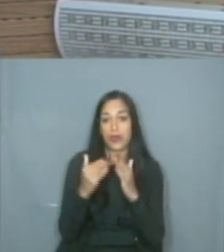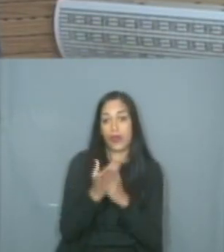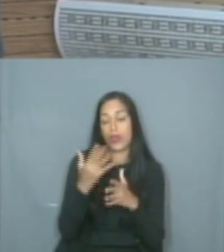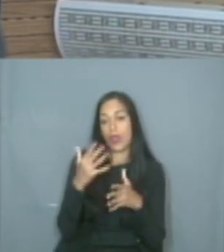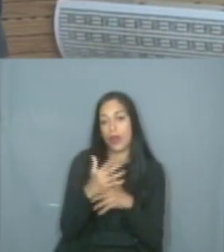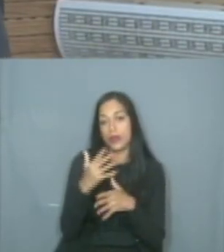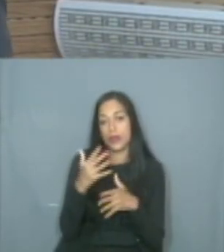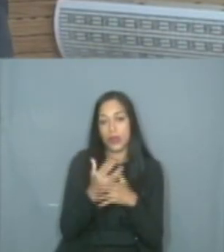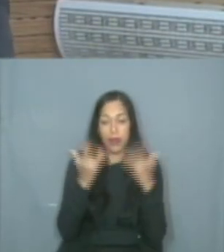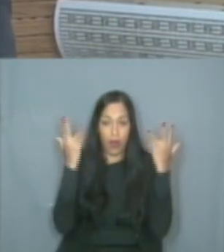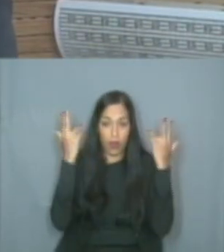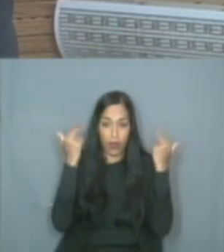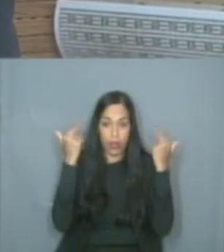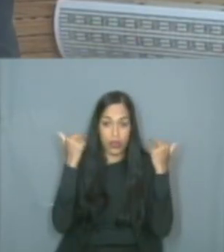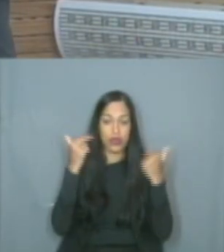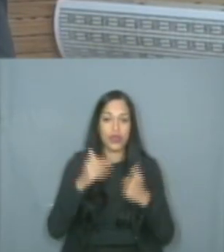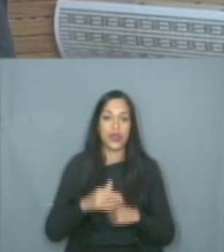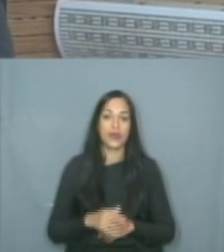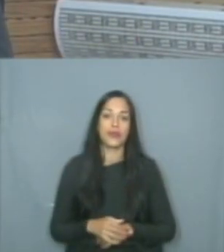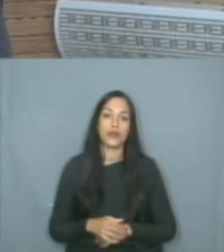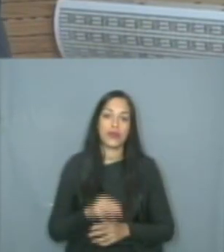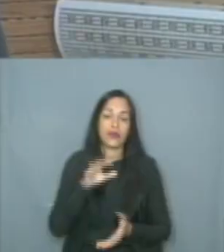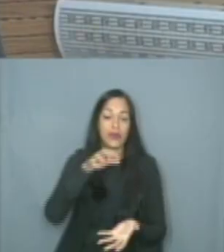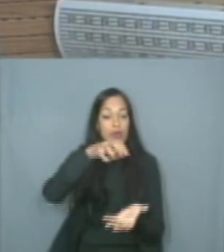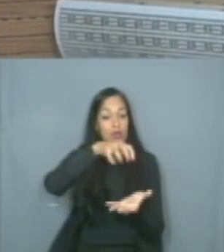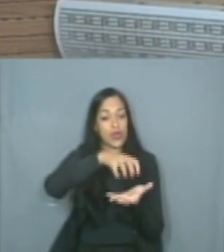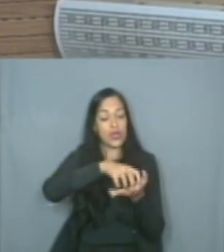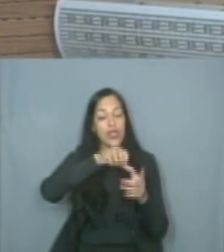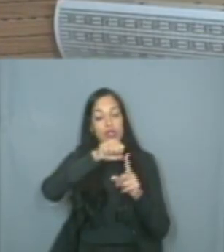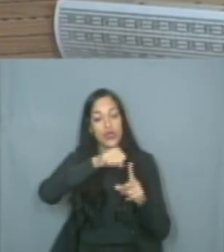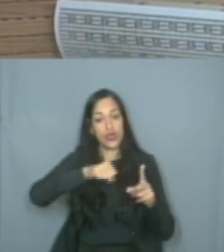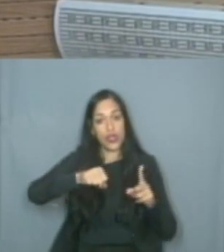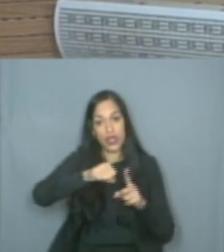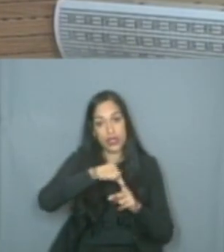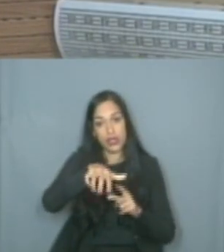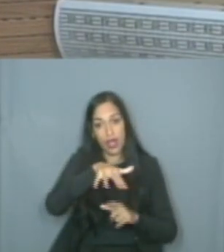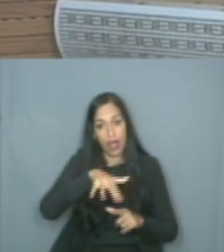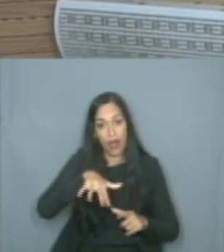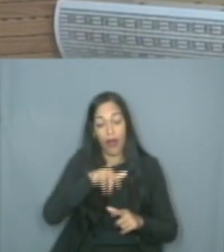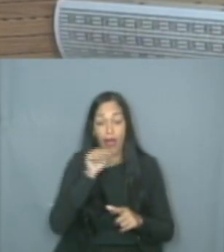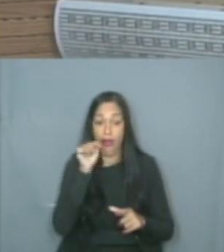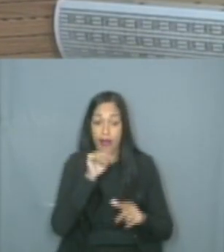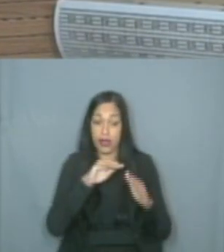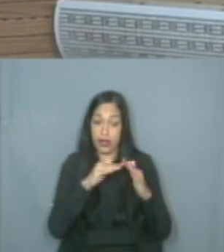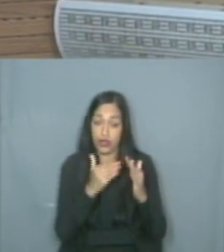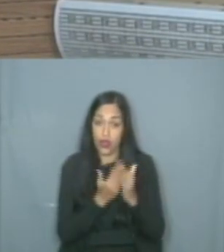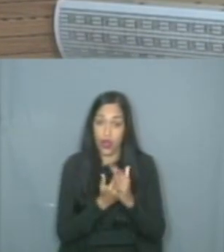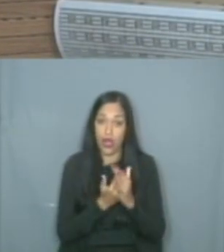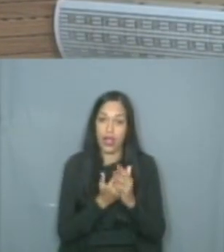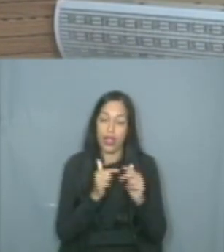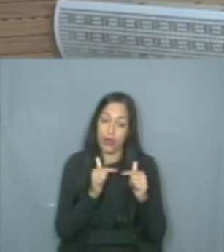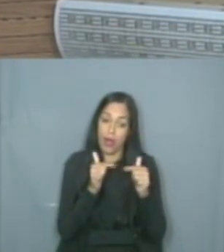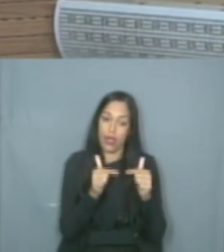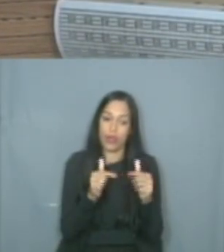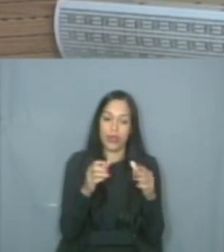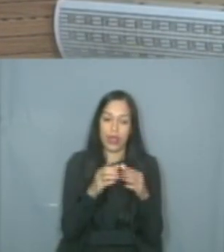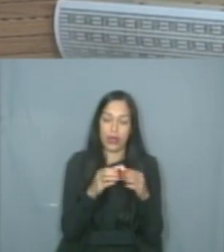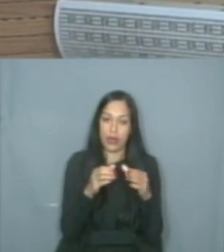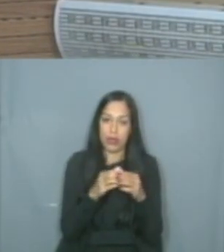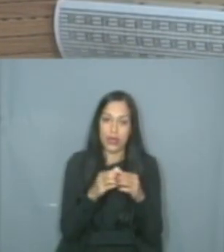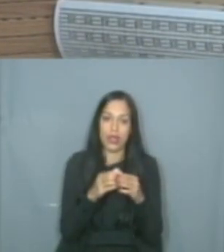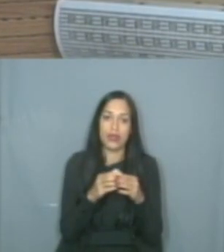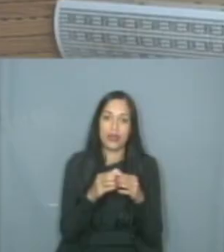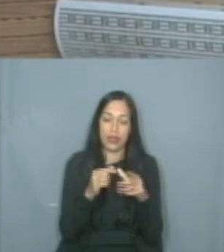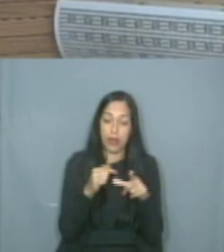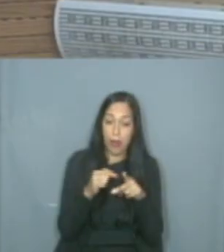Coelhos ainda era no Centro Social, e essa escola é resultado de uma luta da comunidade dos Coelhos,